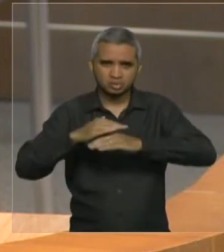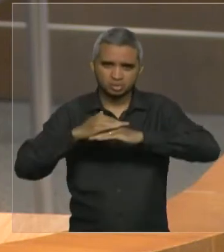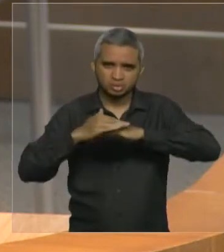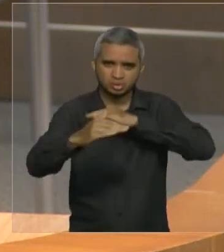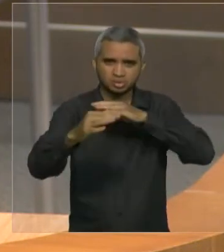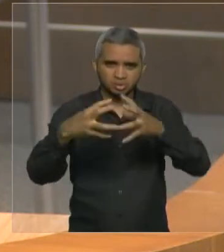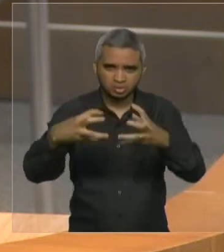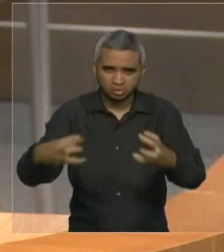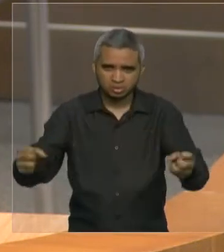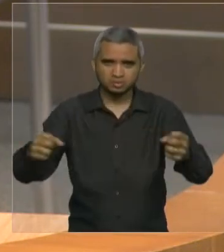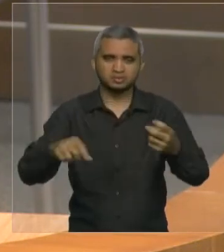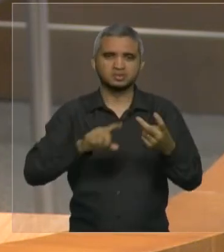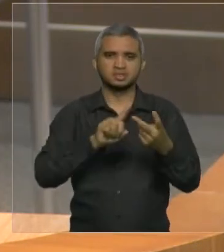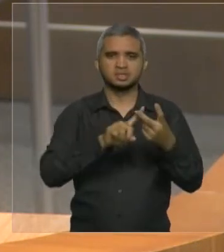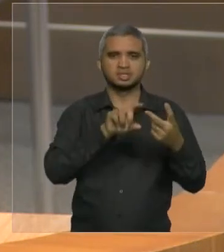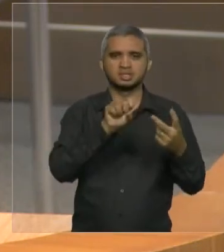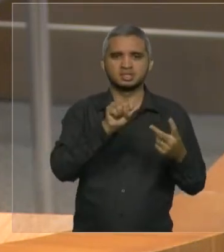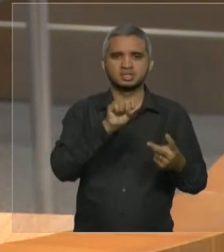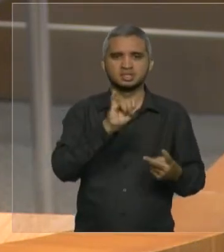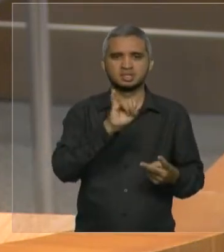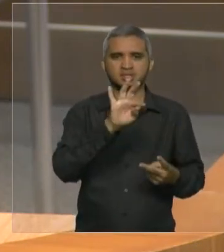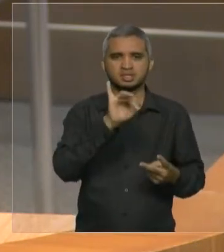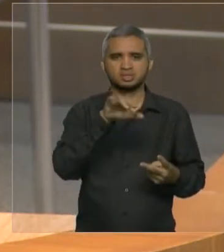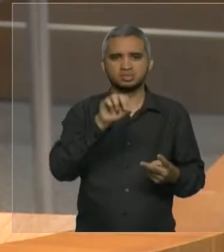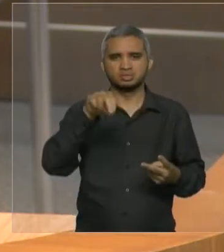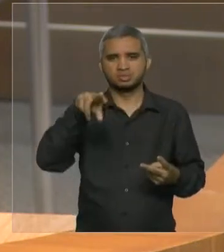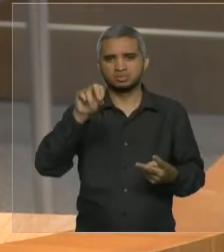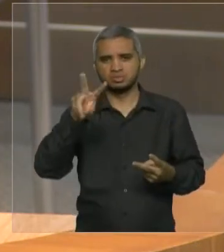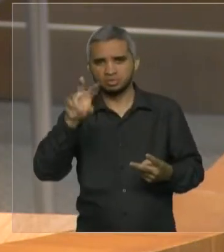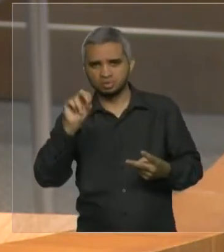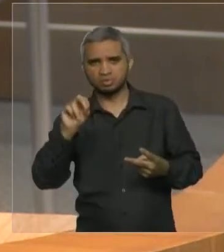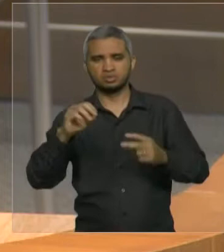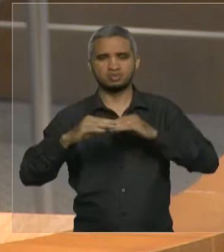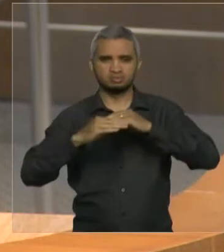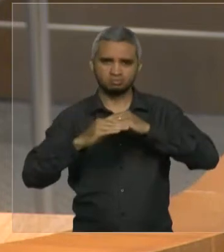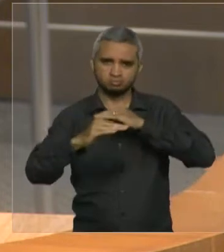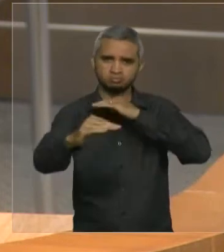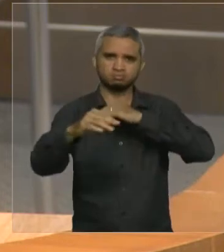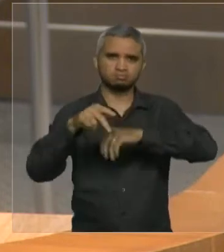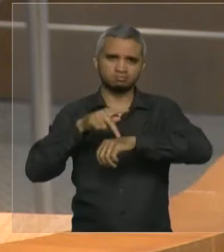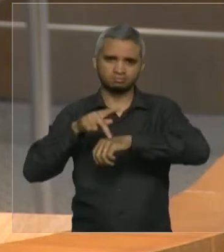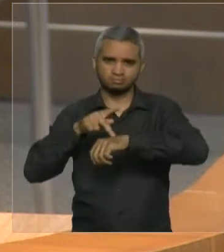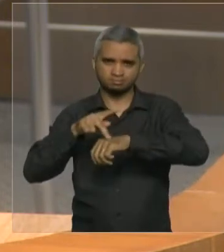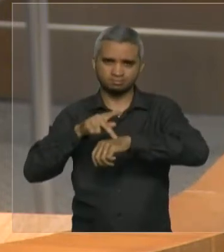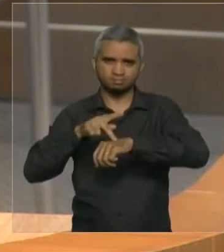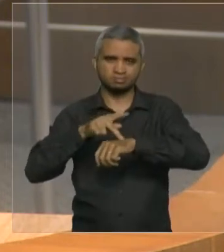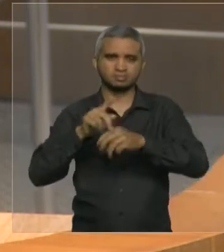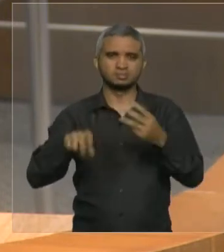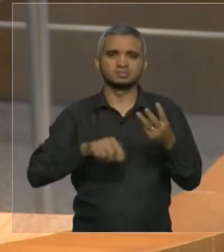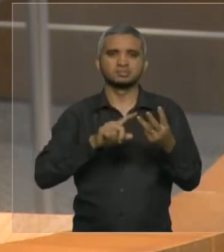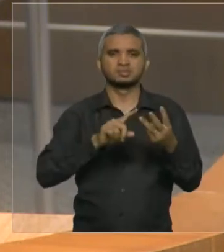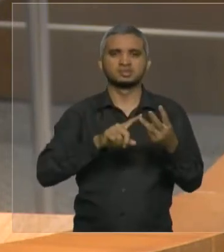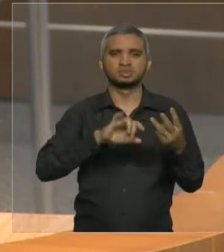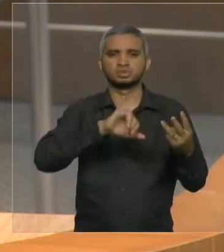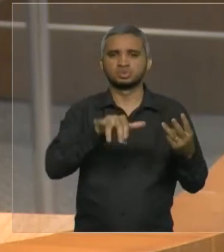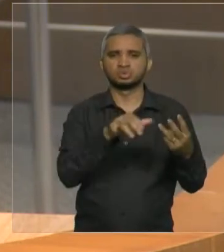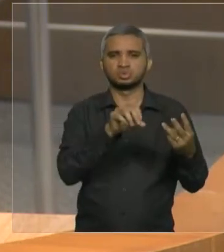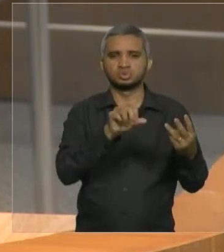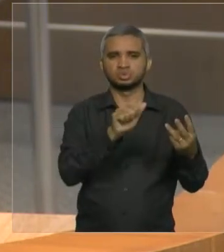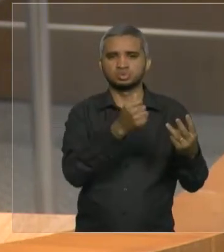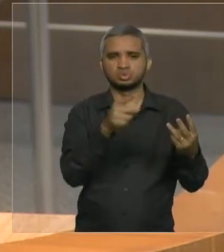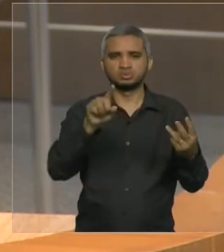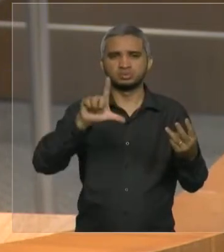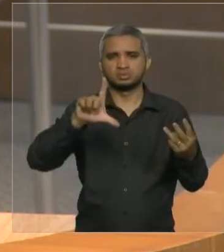a pavimentação asfáltica do trecho que liga Sítio Novo a Amarante, foi entregue obra em João Lisboa, do Centro